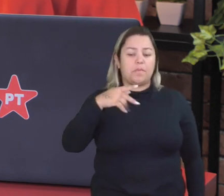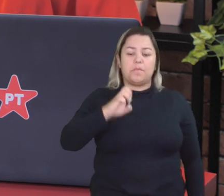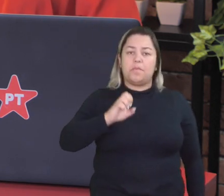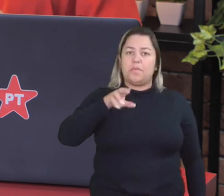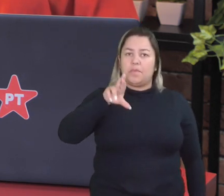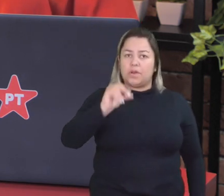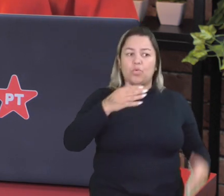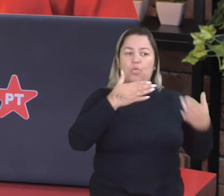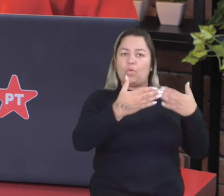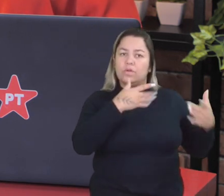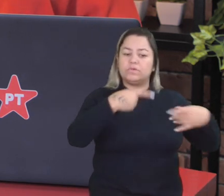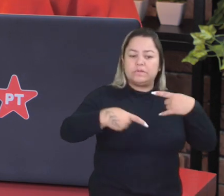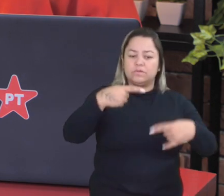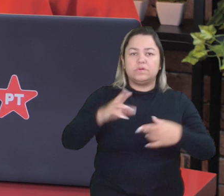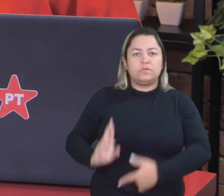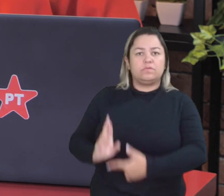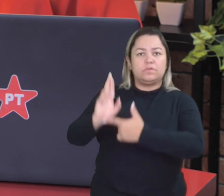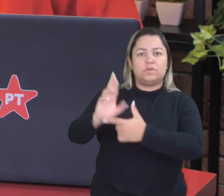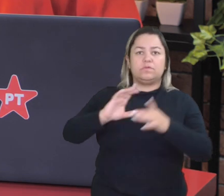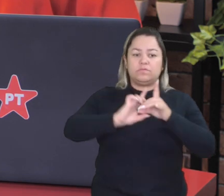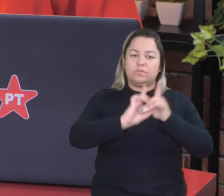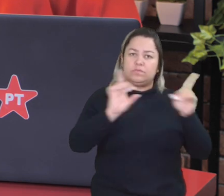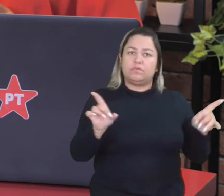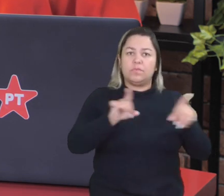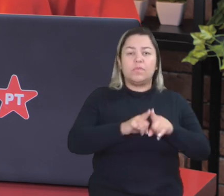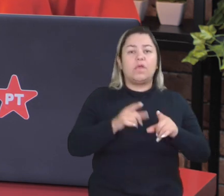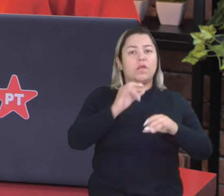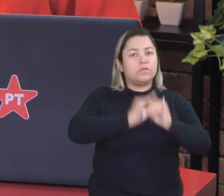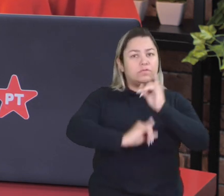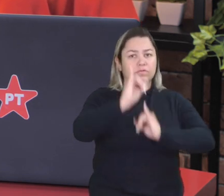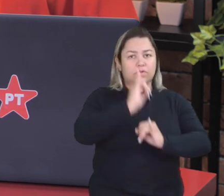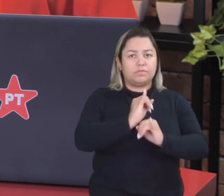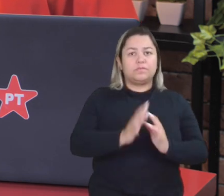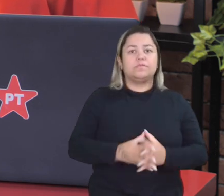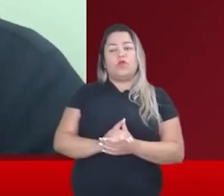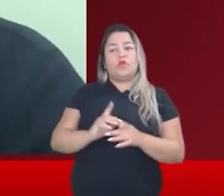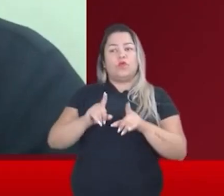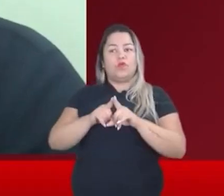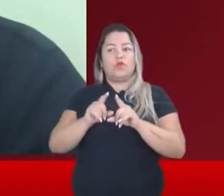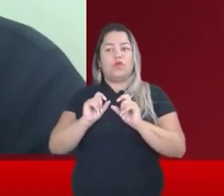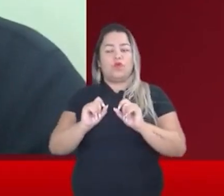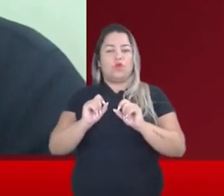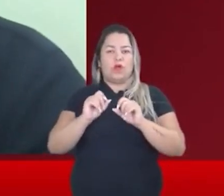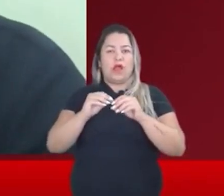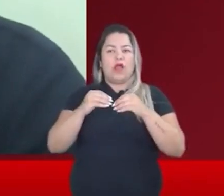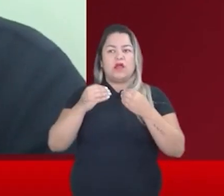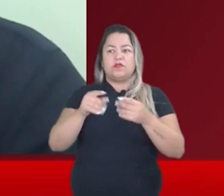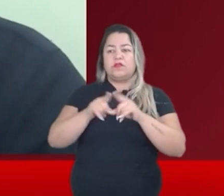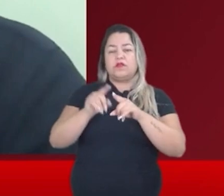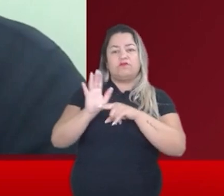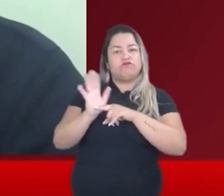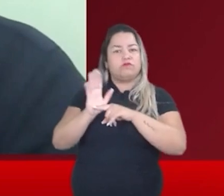São Paulo, Pedro Taurino, para um debate sobre representação e democracia na era digital. Nós precisamos entender qual